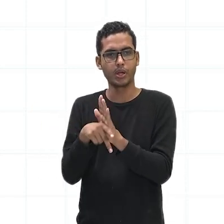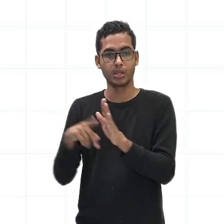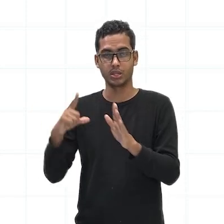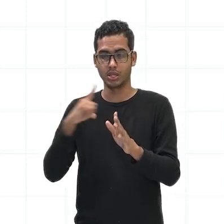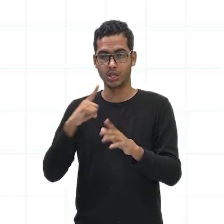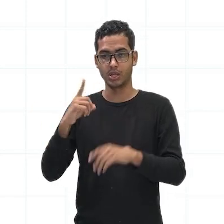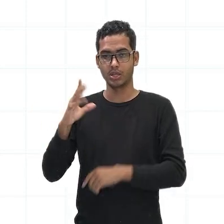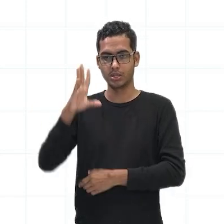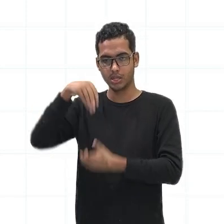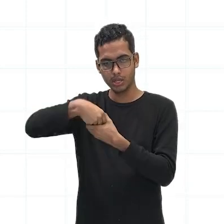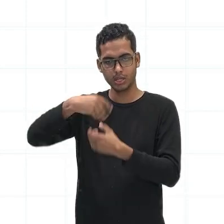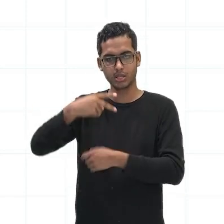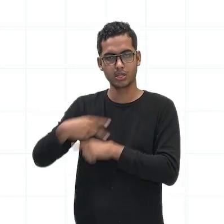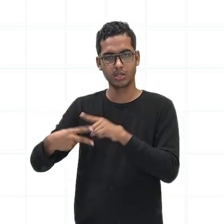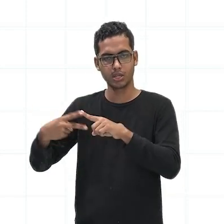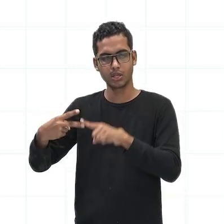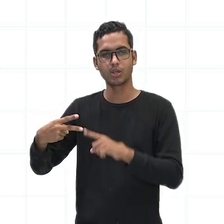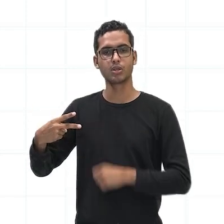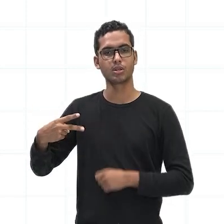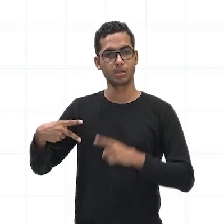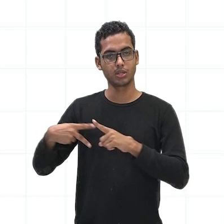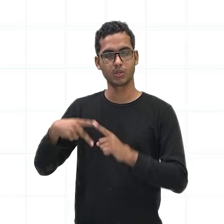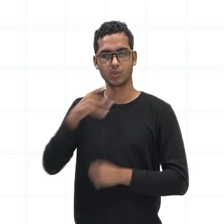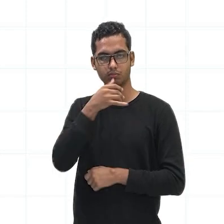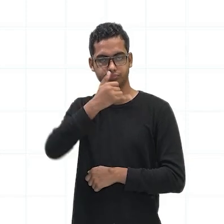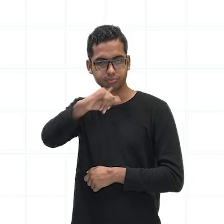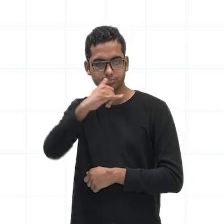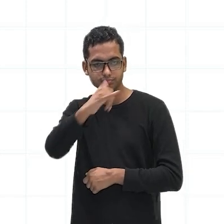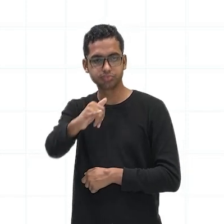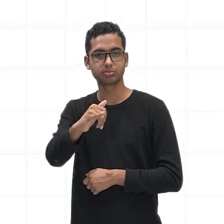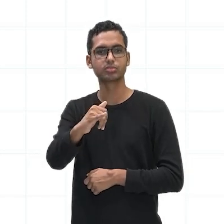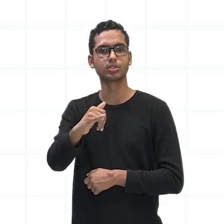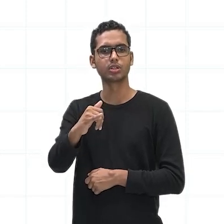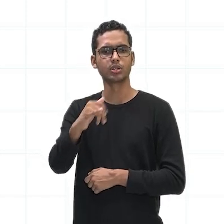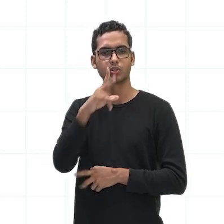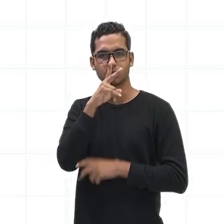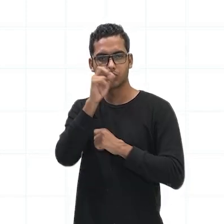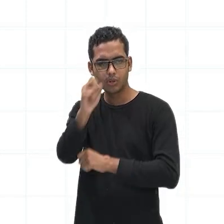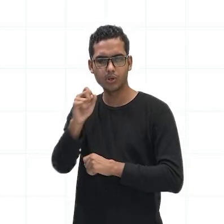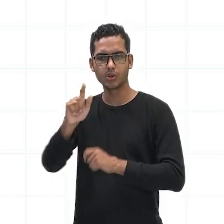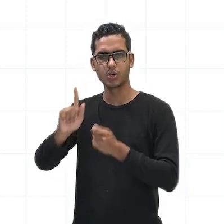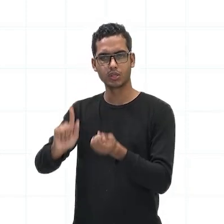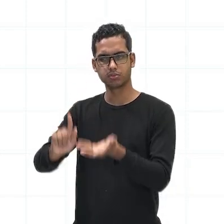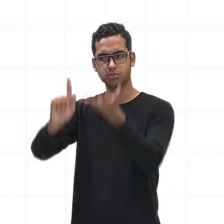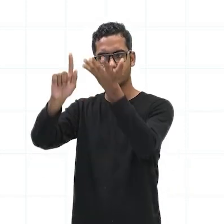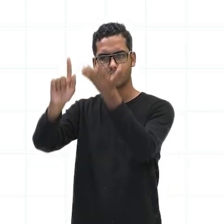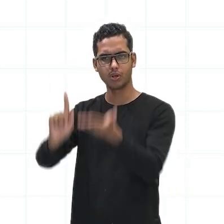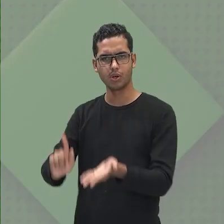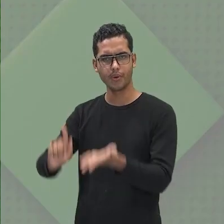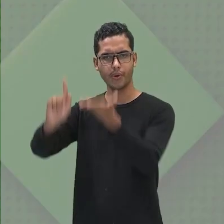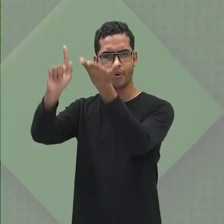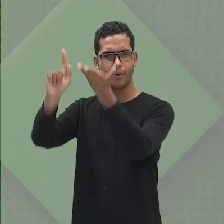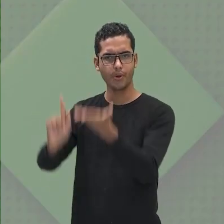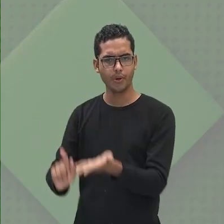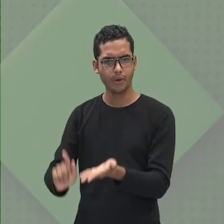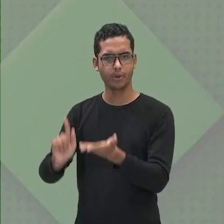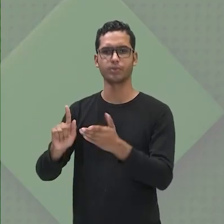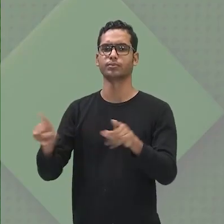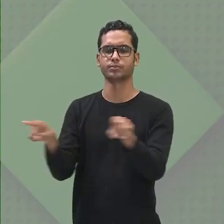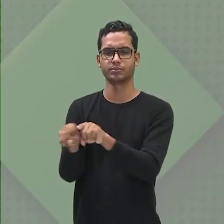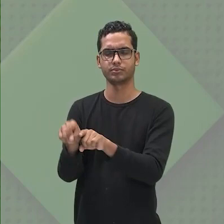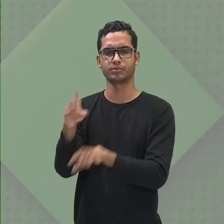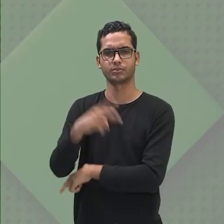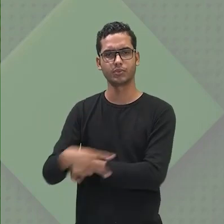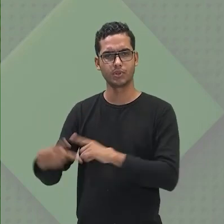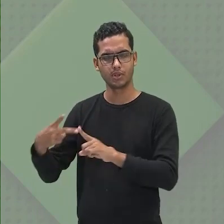energia potencial gravitacional e a energia potencial elástica. Então a gente pôde observar aí dois conceitos, né, que são relacionados